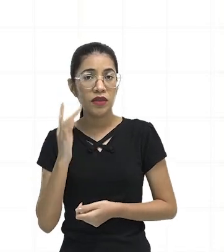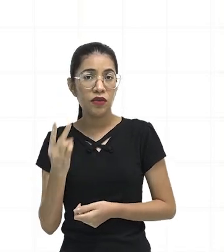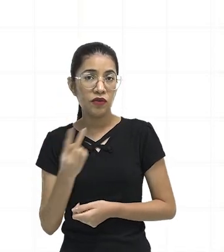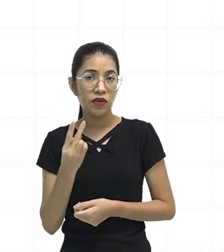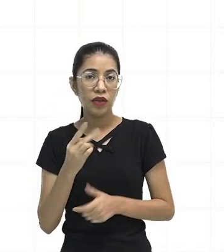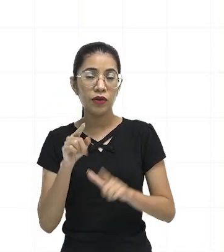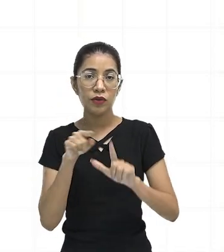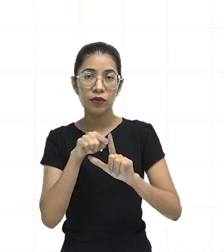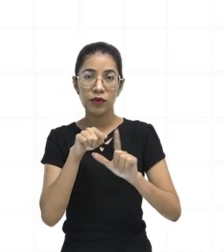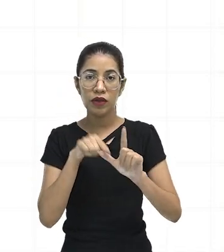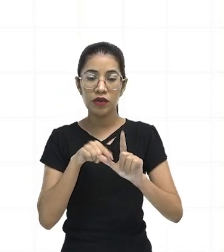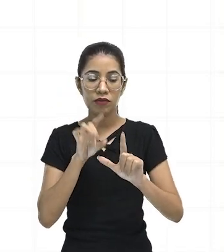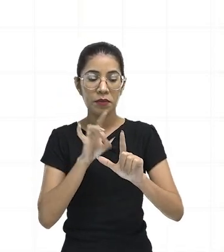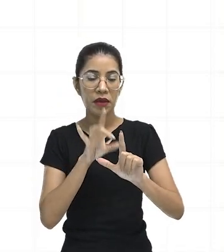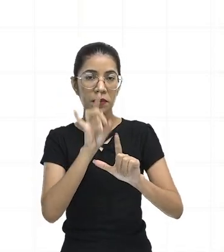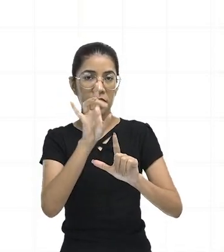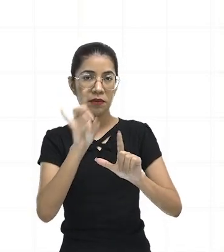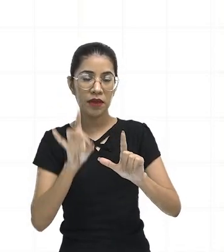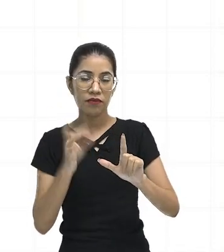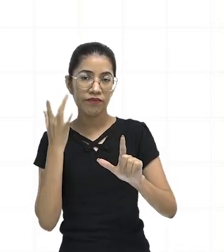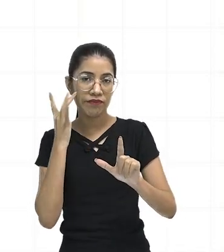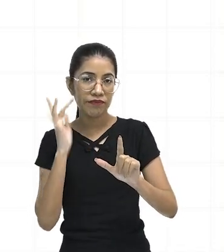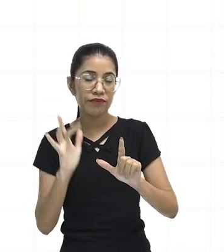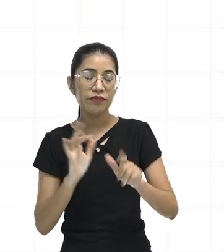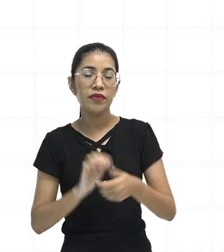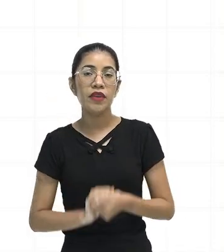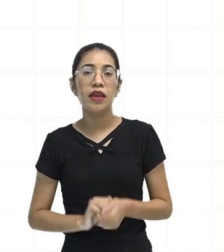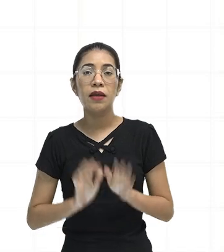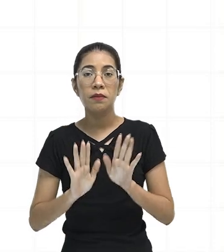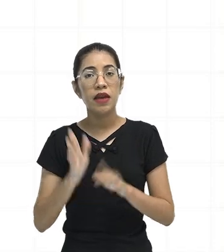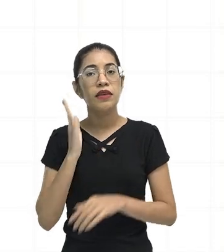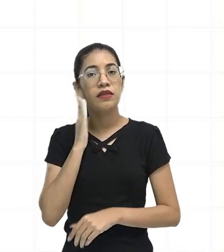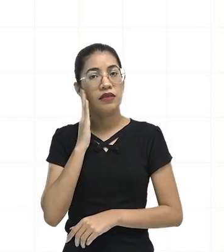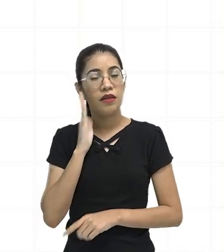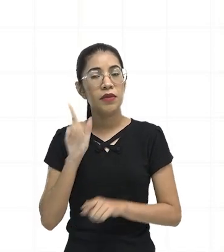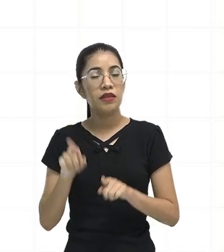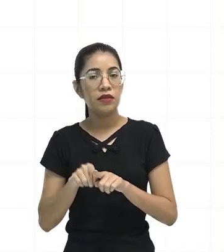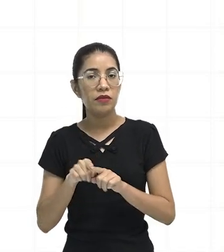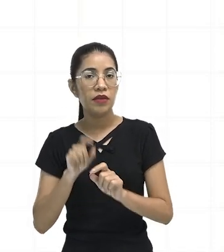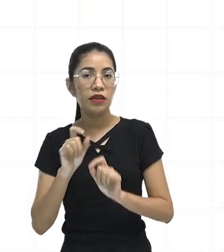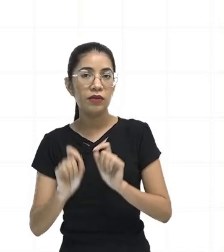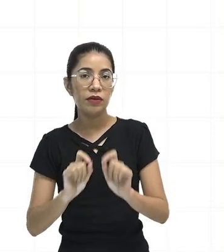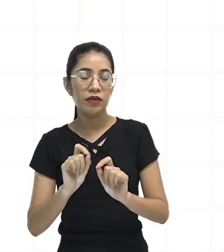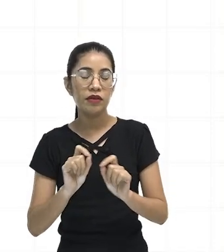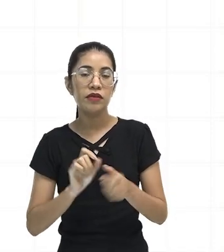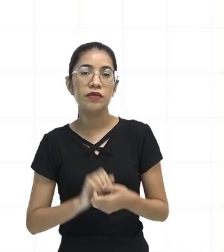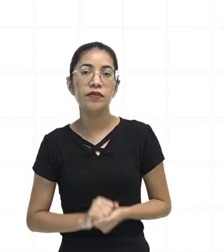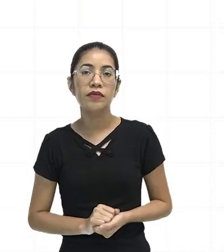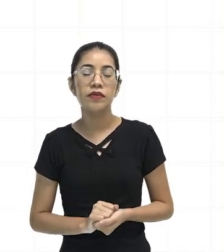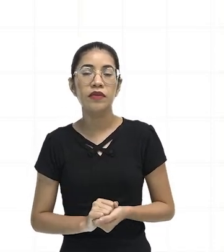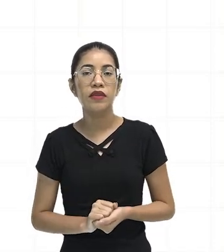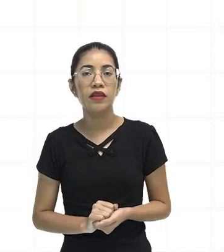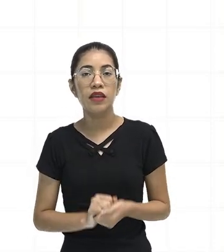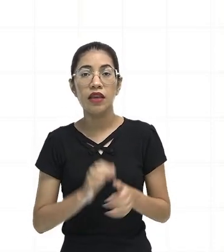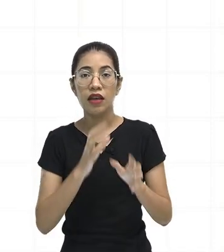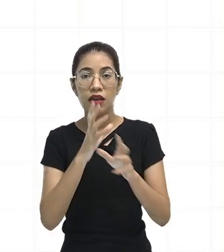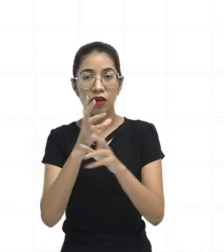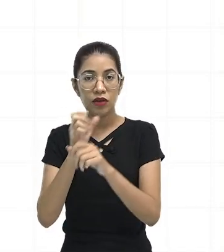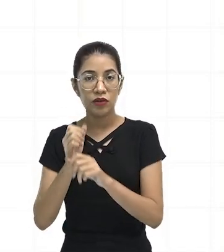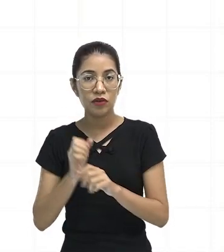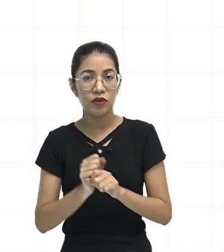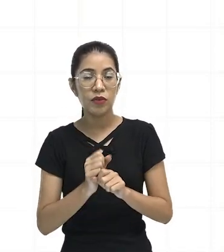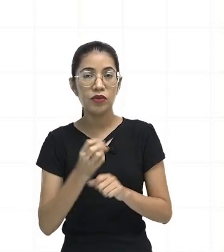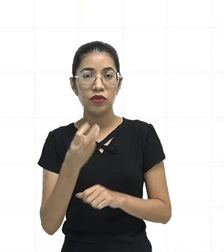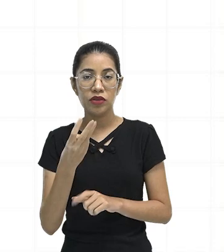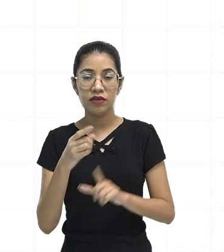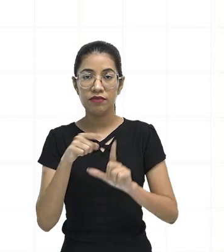individual desses 3 ângulos, mas o que a gente sabe e tem certeza em afirmar isso é que a soma desses 3